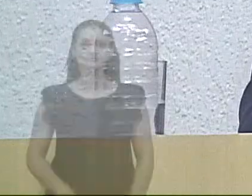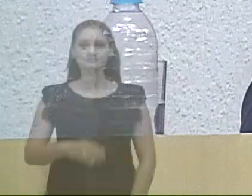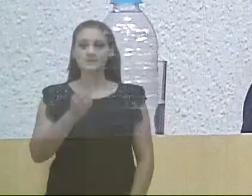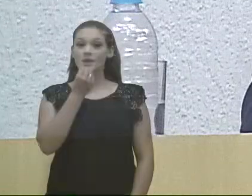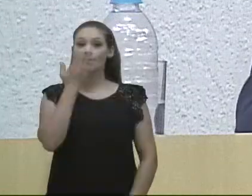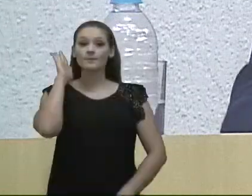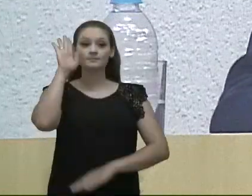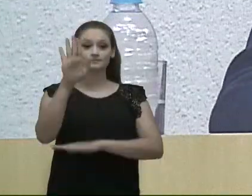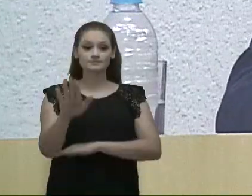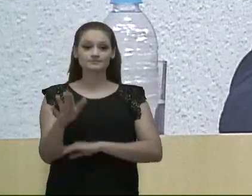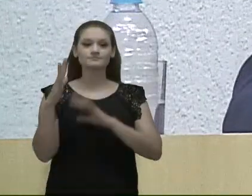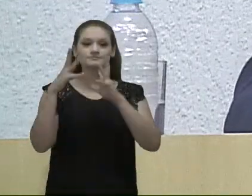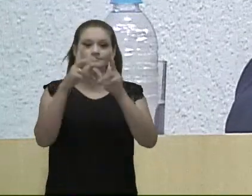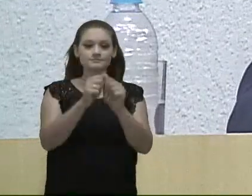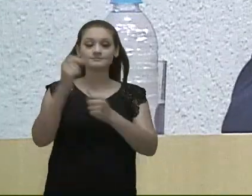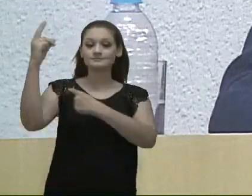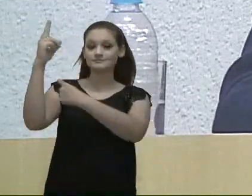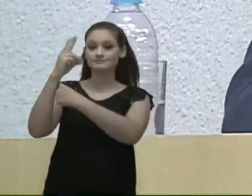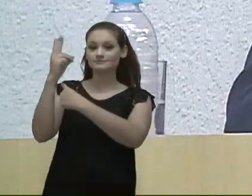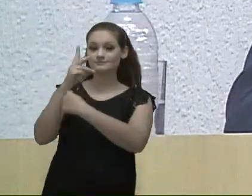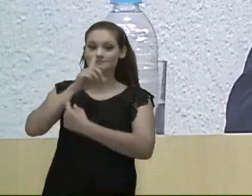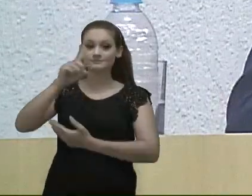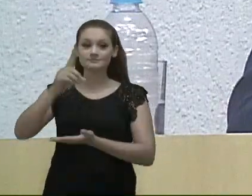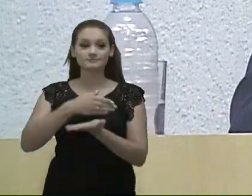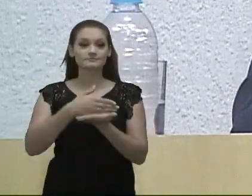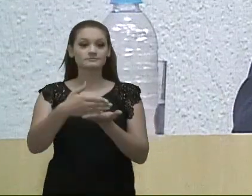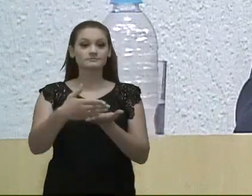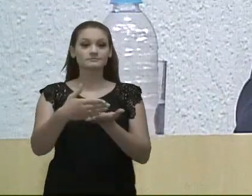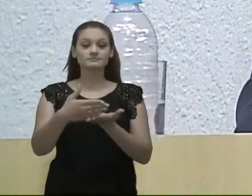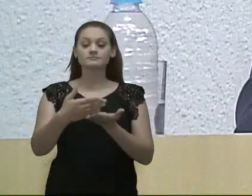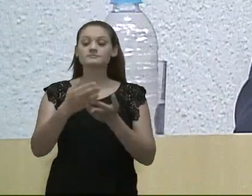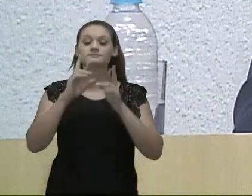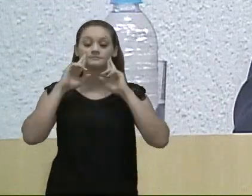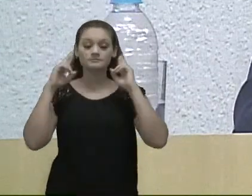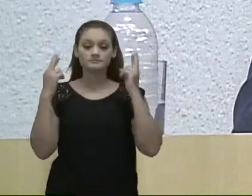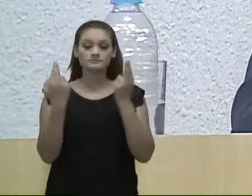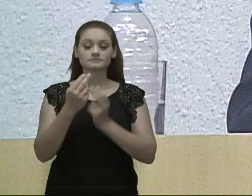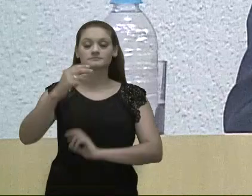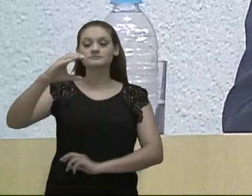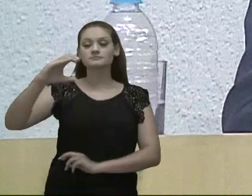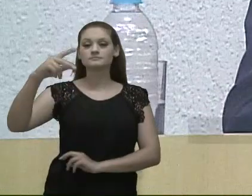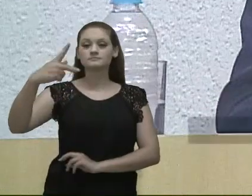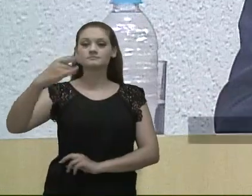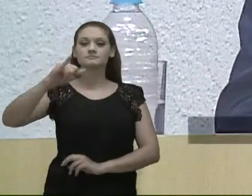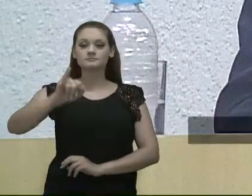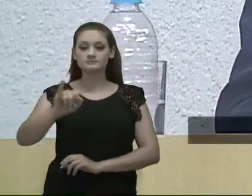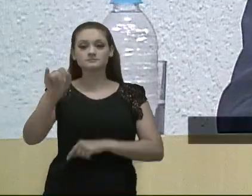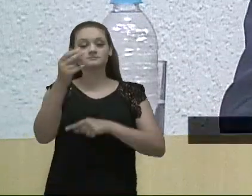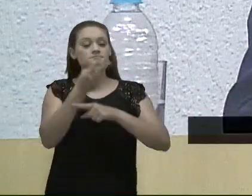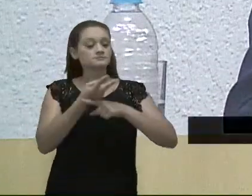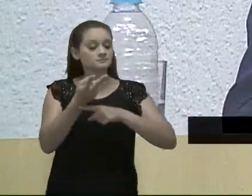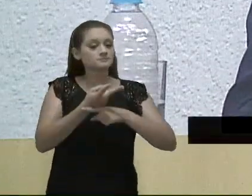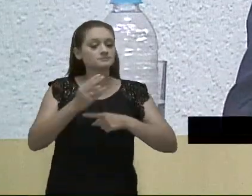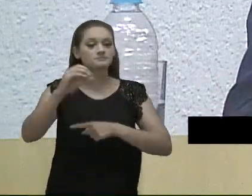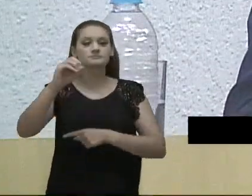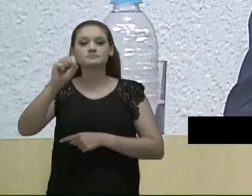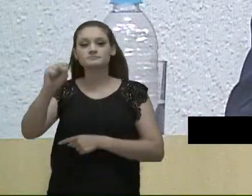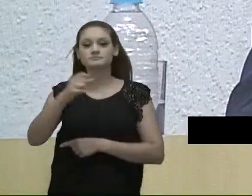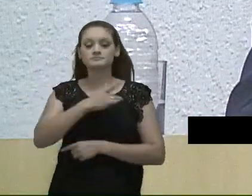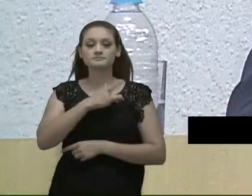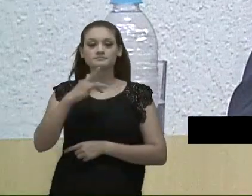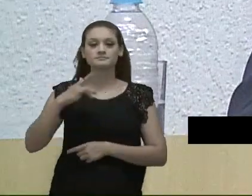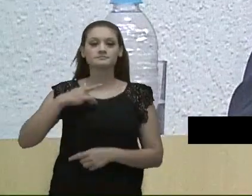Olá, boa tarde a todos. Pela proteção de Deus, damos início aos trabalhos da CPI que investiga as OS da saúde no município